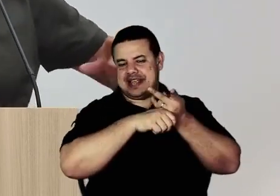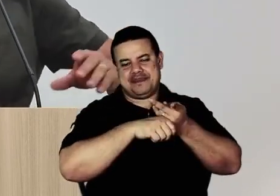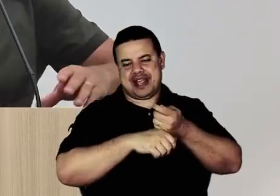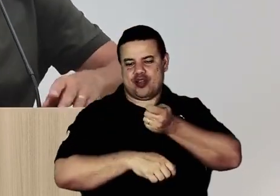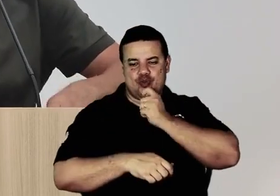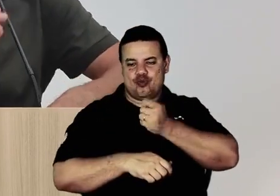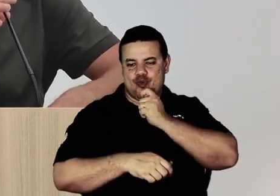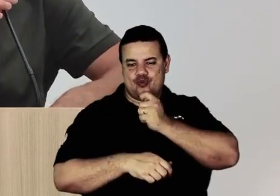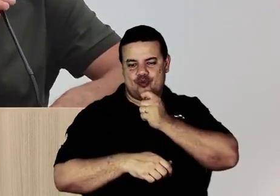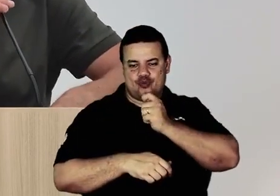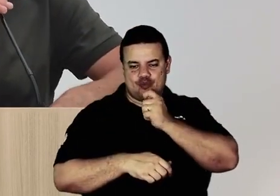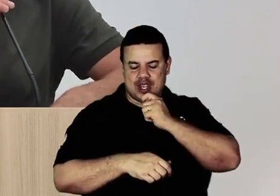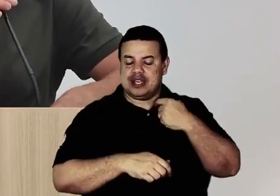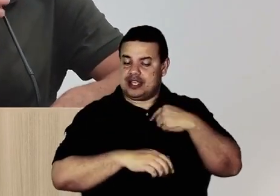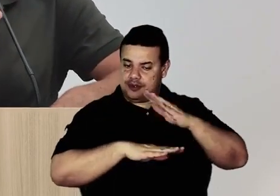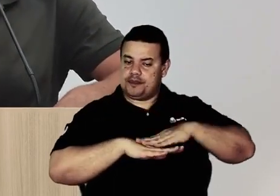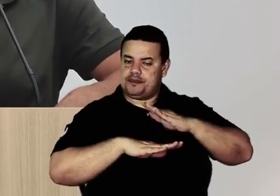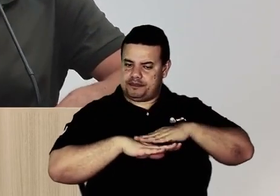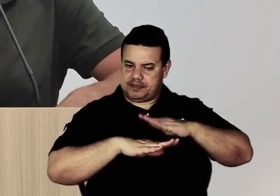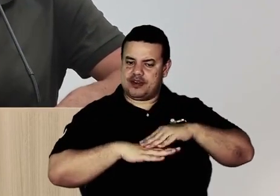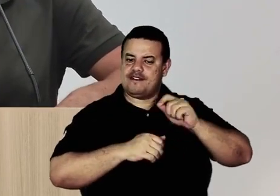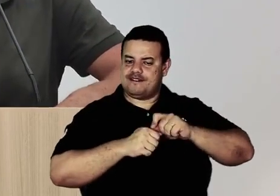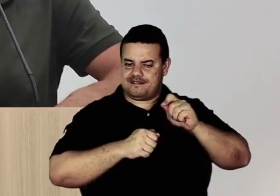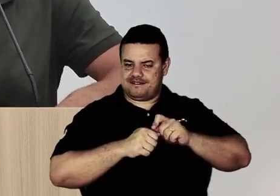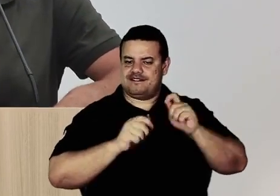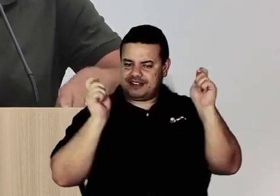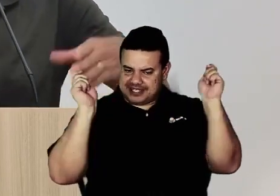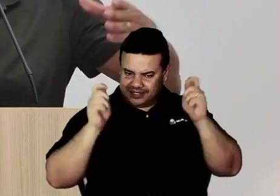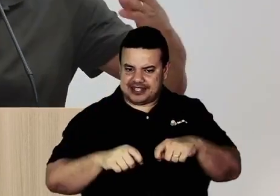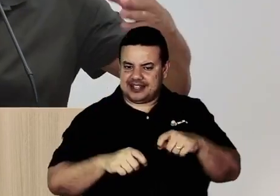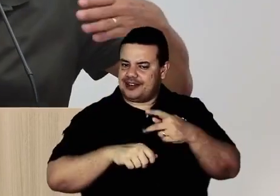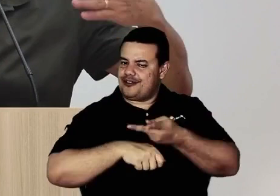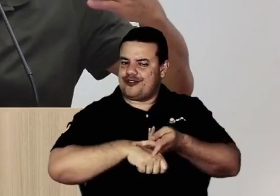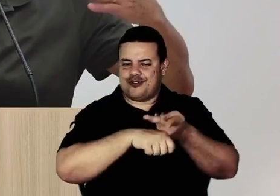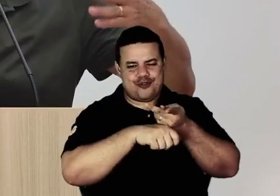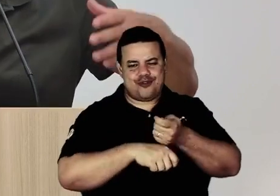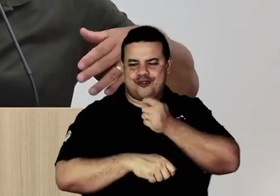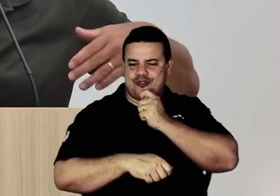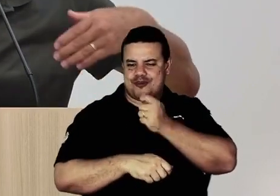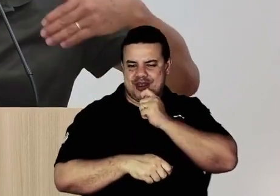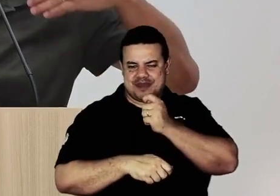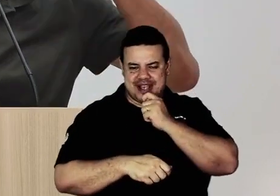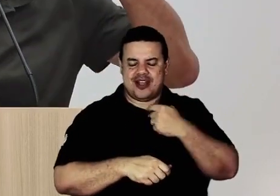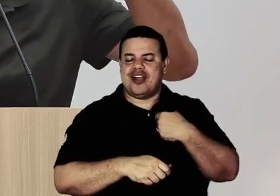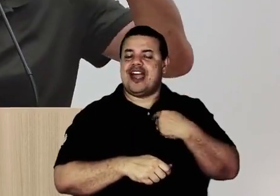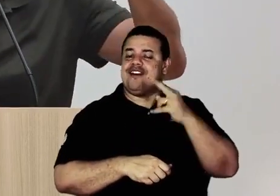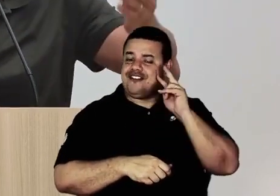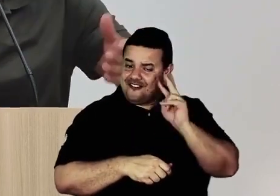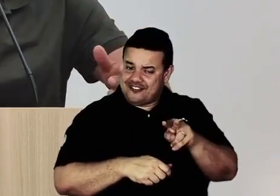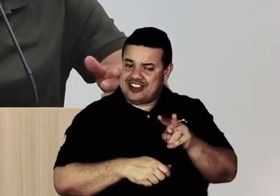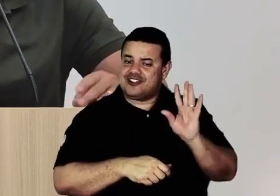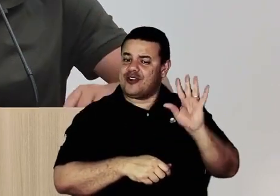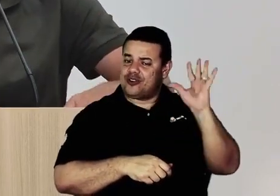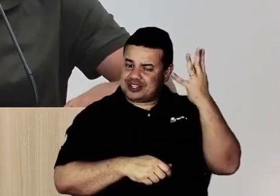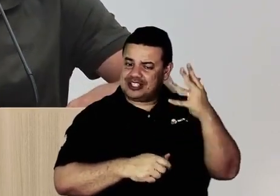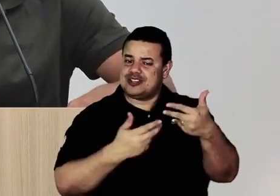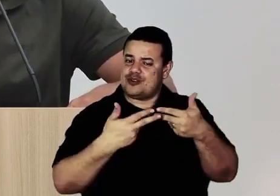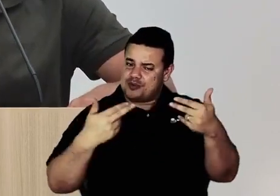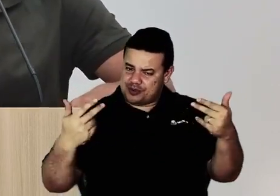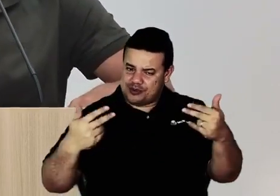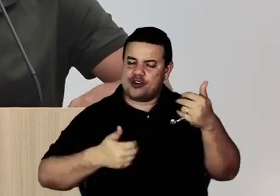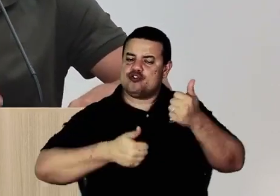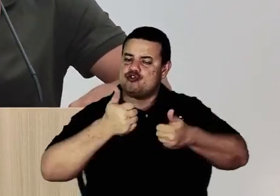minuto fazendo a favor para mim, presidente. Não foi premiado ainda. Mas eu vejo lá que algumas coisas aconteceram, campo de futebol, enfim, muita coisa.